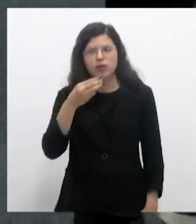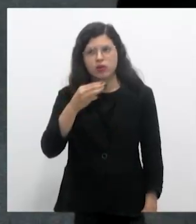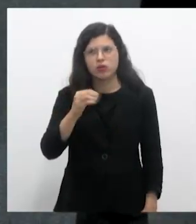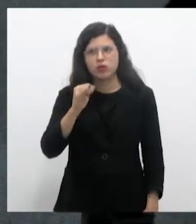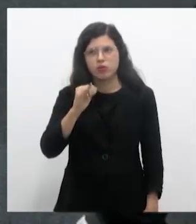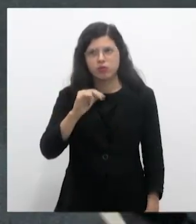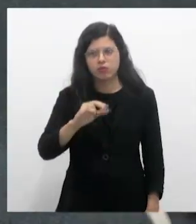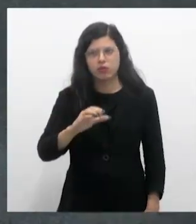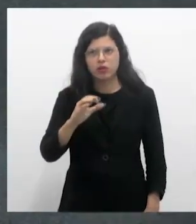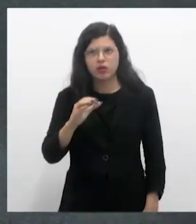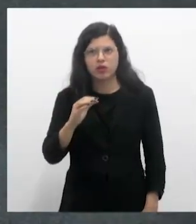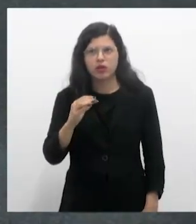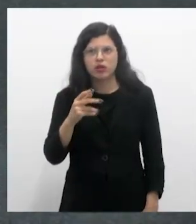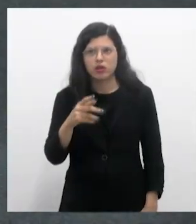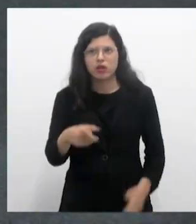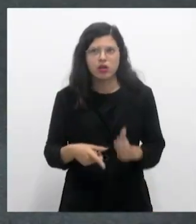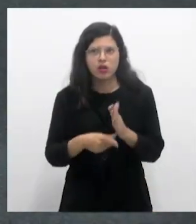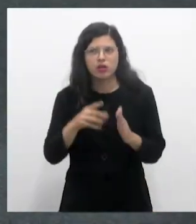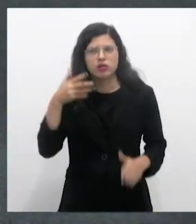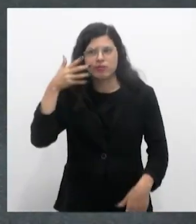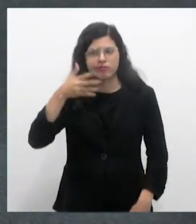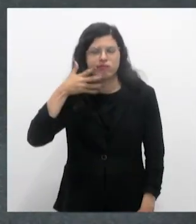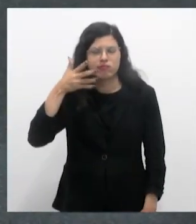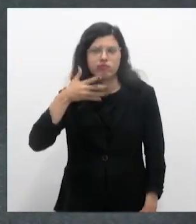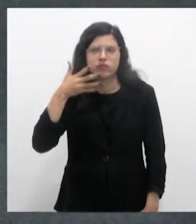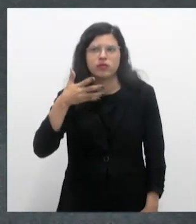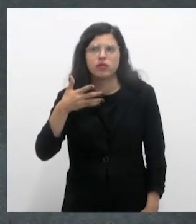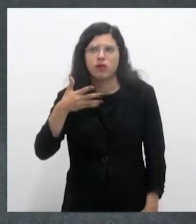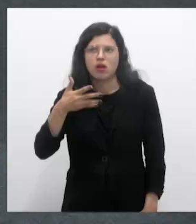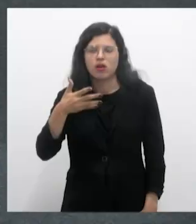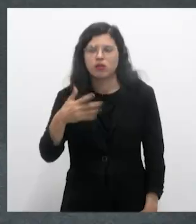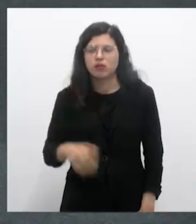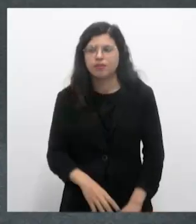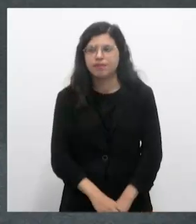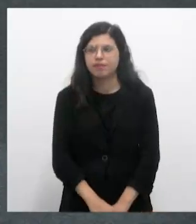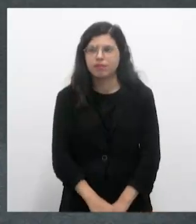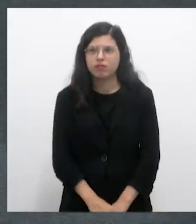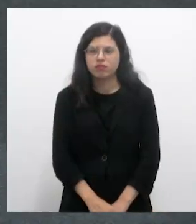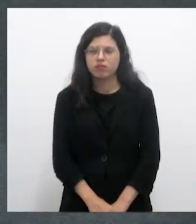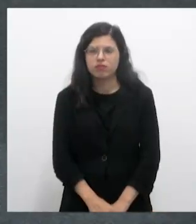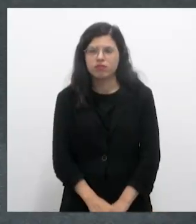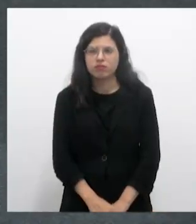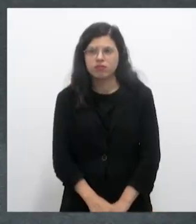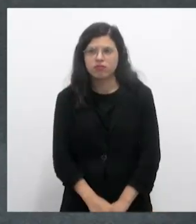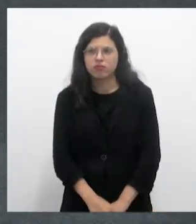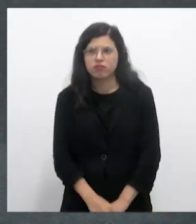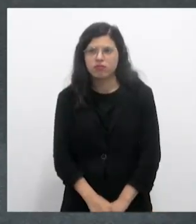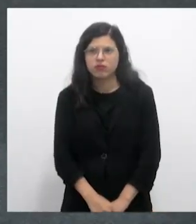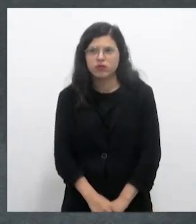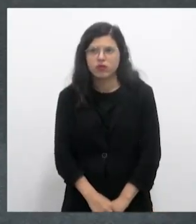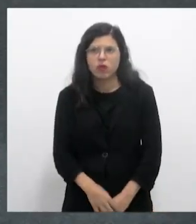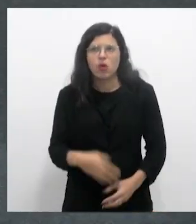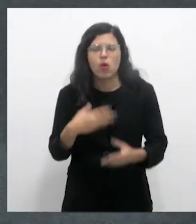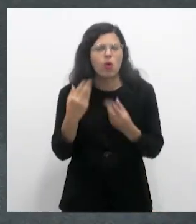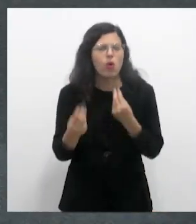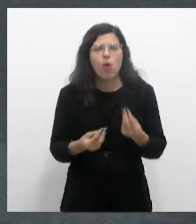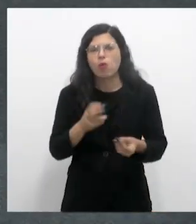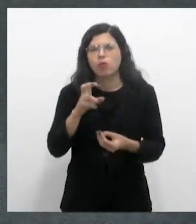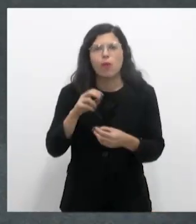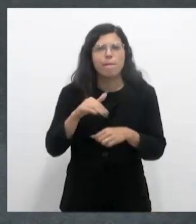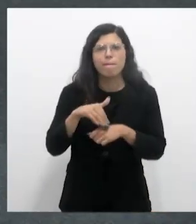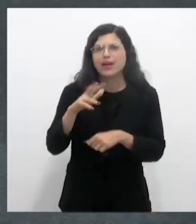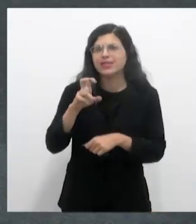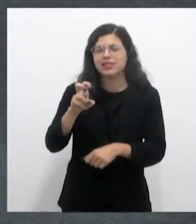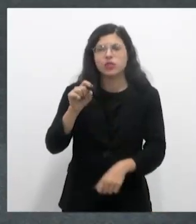brilhantemente colocou antes da minha declaração de voto, que E da onde está saindo esses mais de 5 mil?